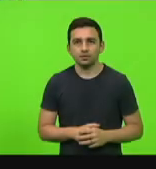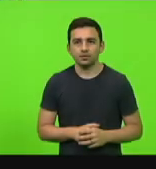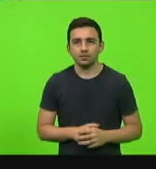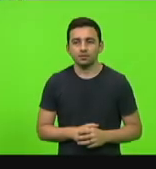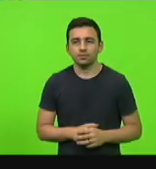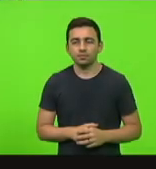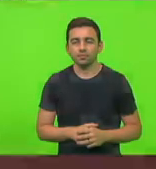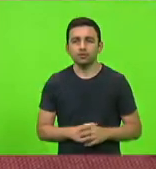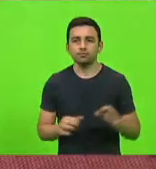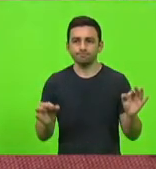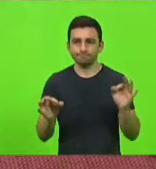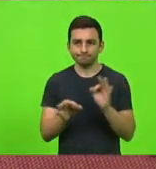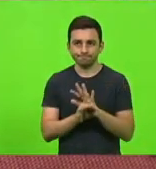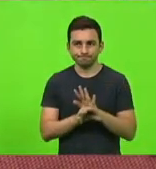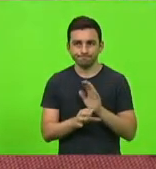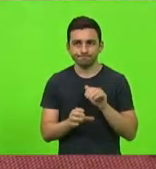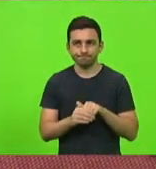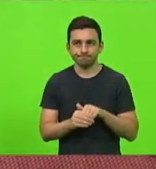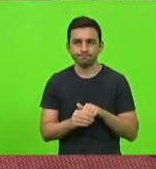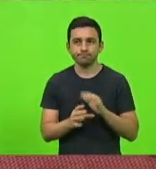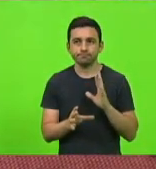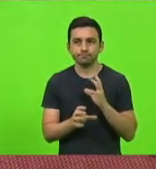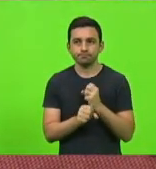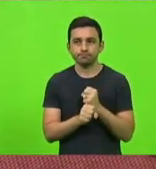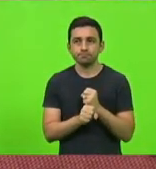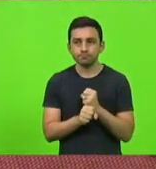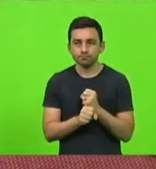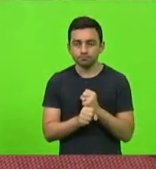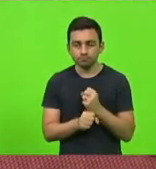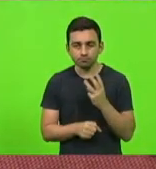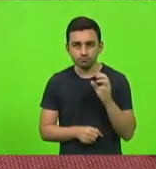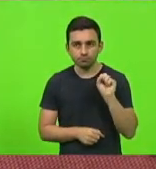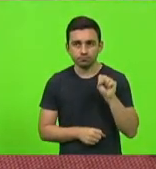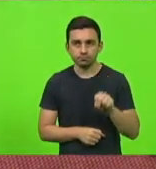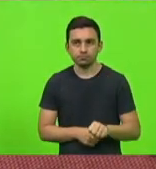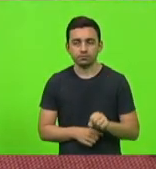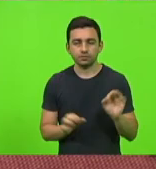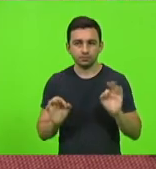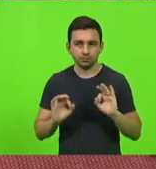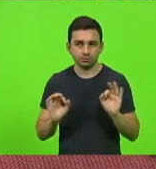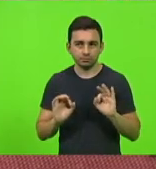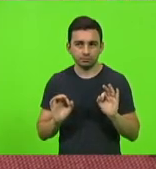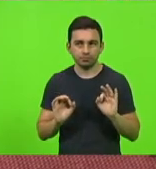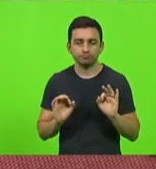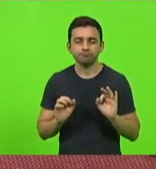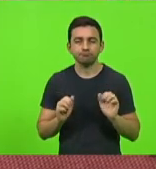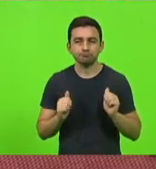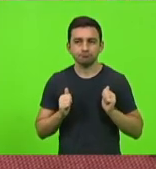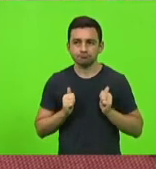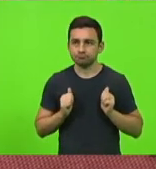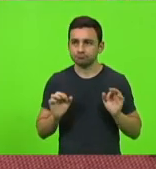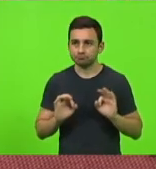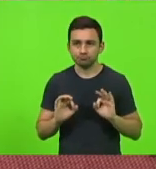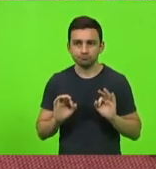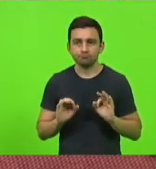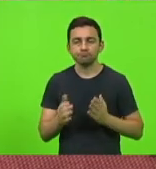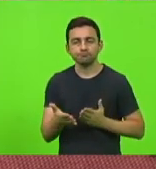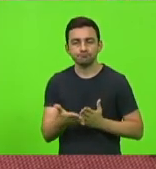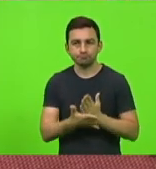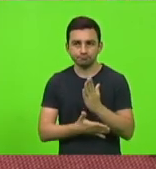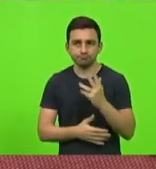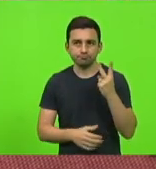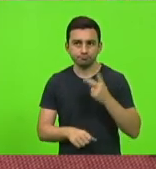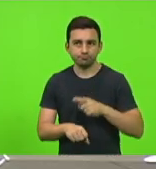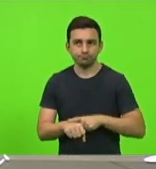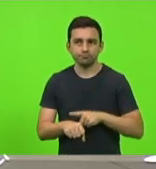Encerrada a votação, colho o resultado. 30 votos sim, nenhum voto não, nenhuma abstenção. Aprovado em segundo